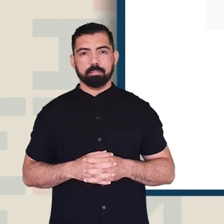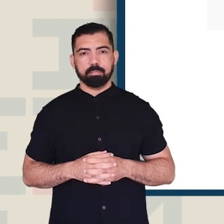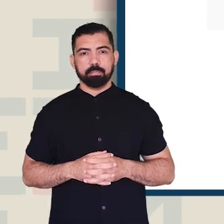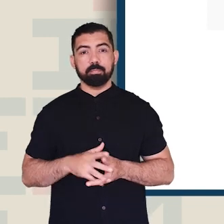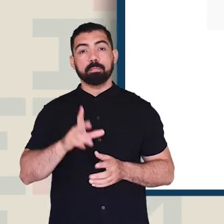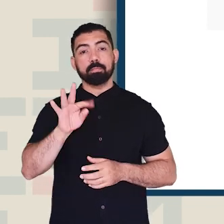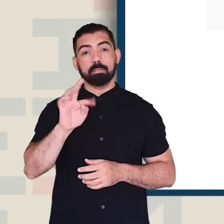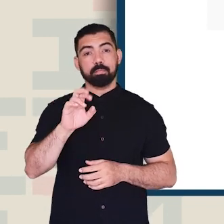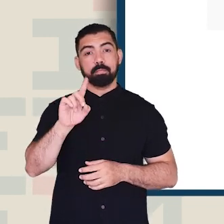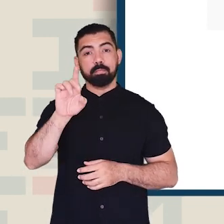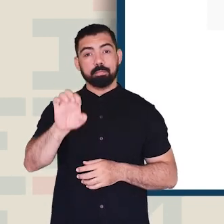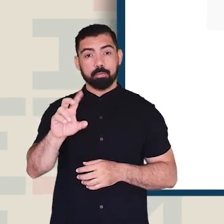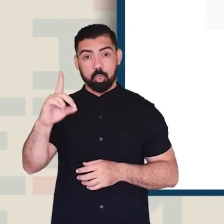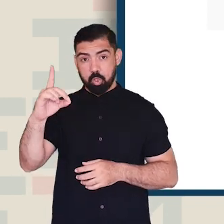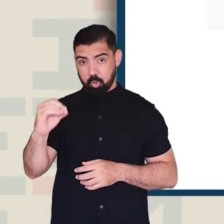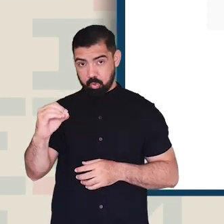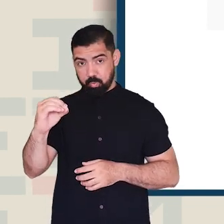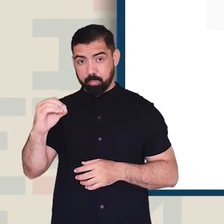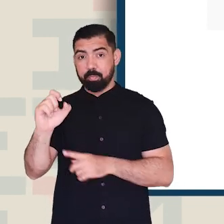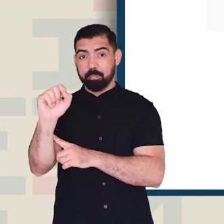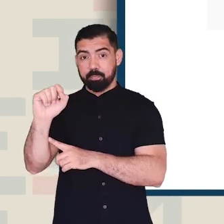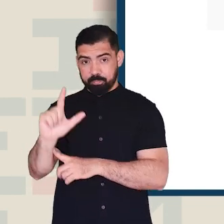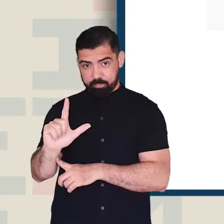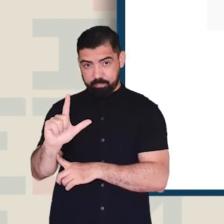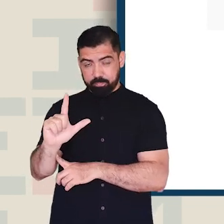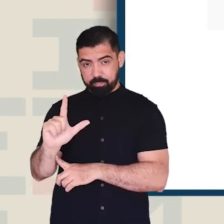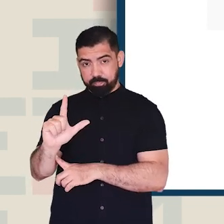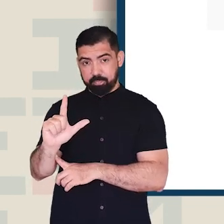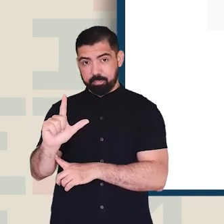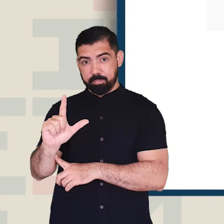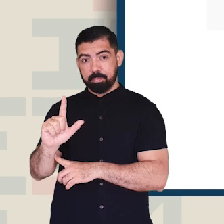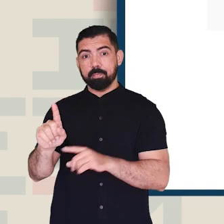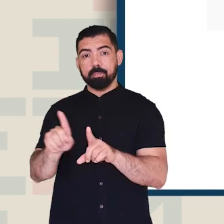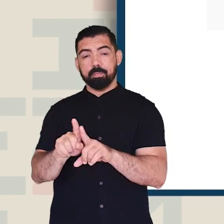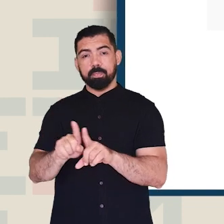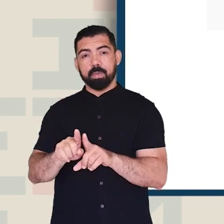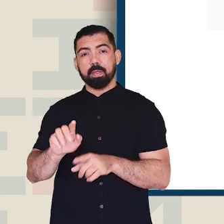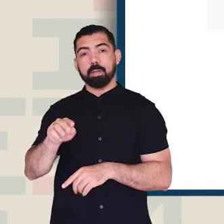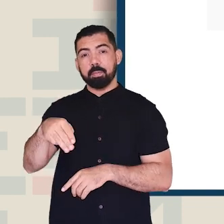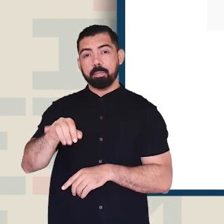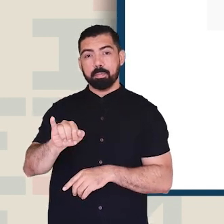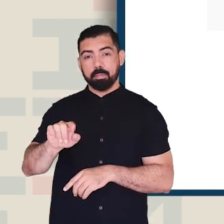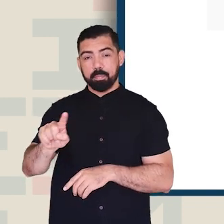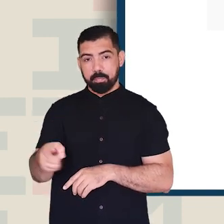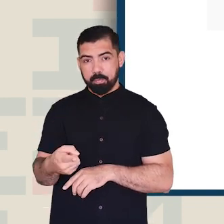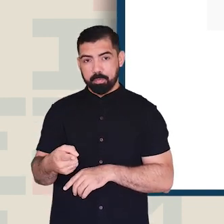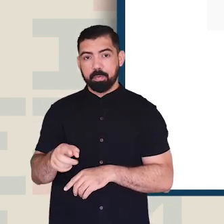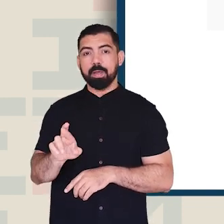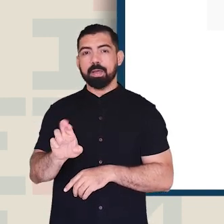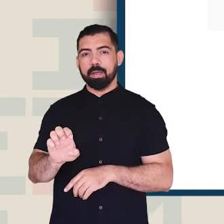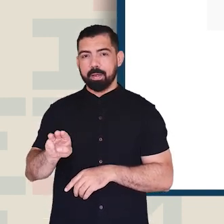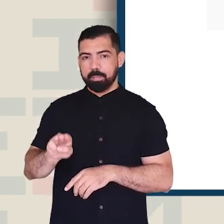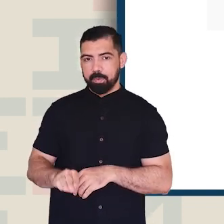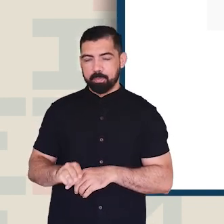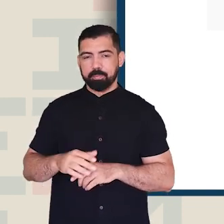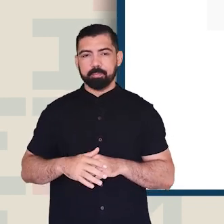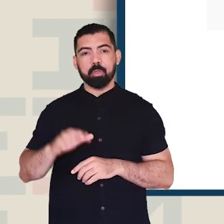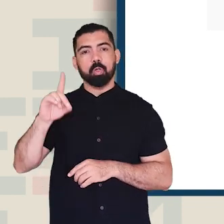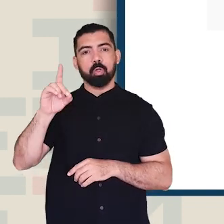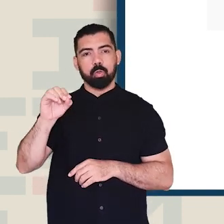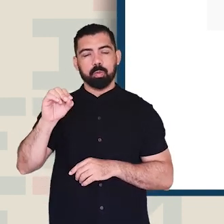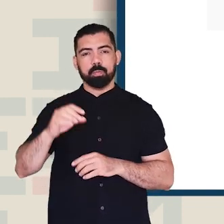Tríade de Dó, tríade de Sol, tríade de Mi bemol, Ré menor,